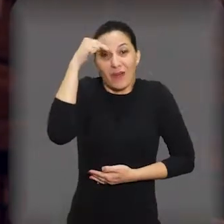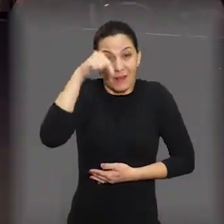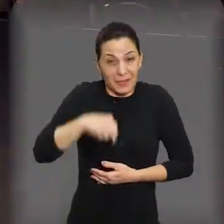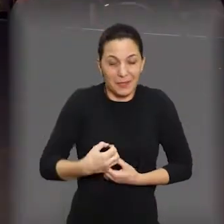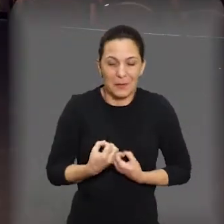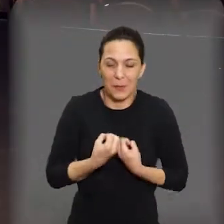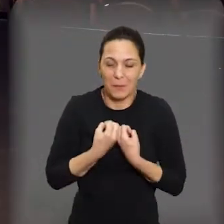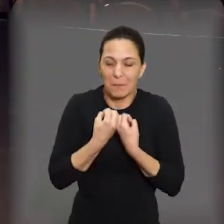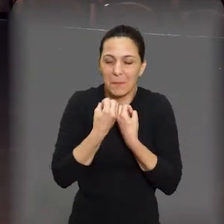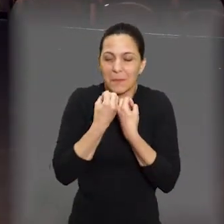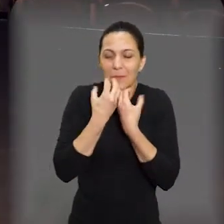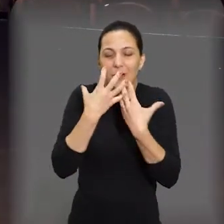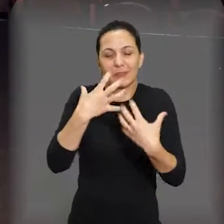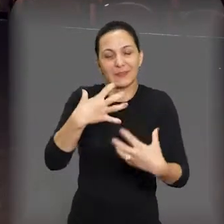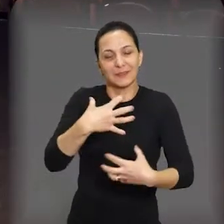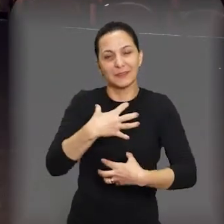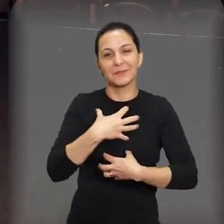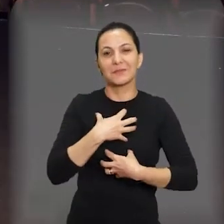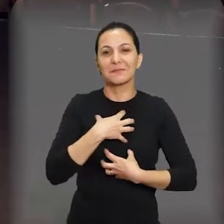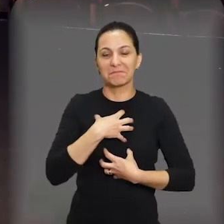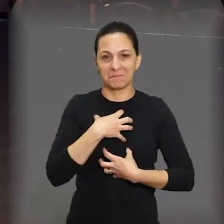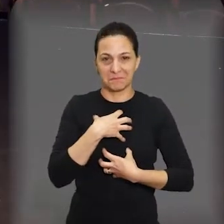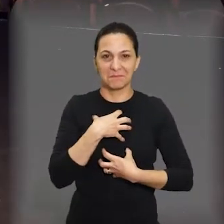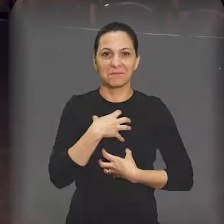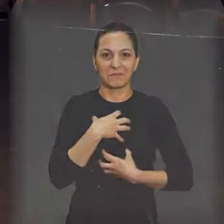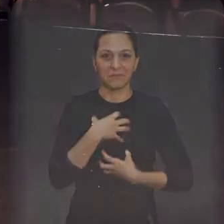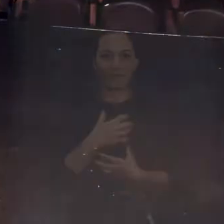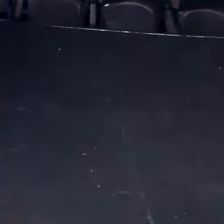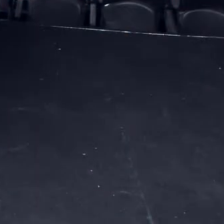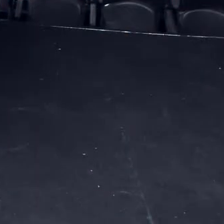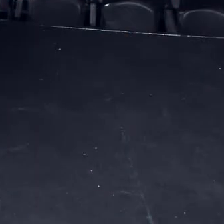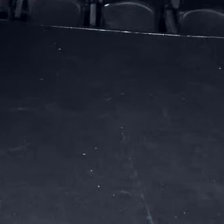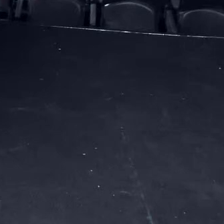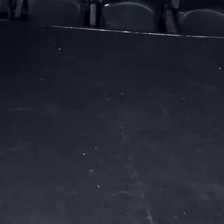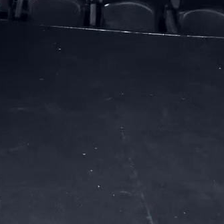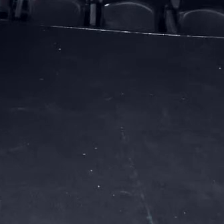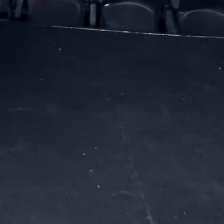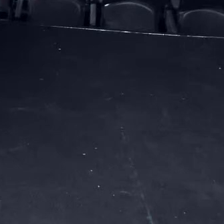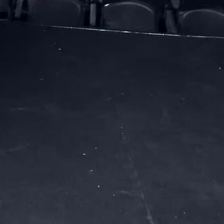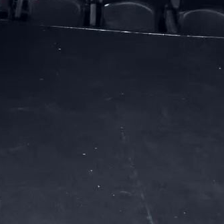história, remete muita lembrança, muita coisa boa.